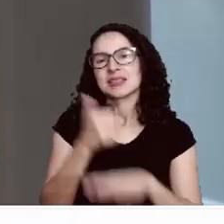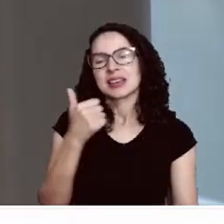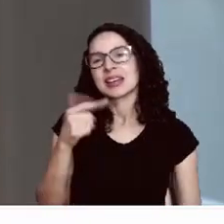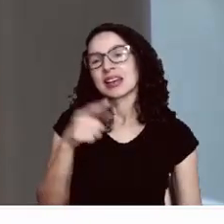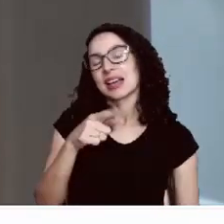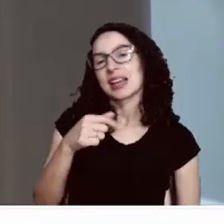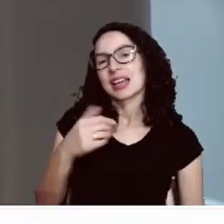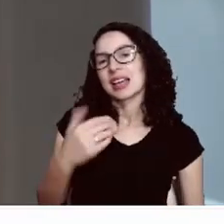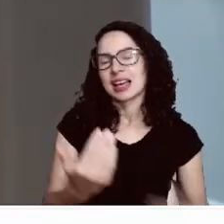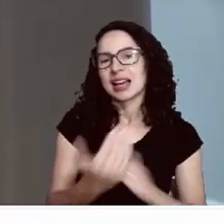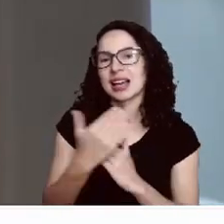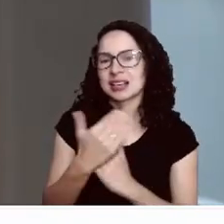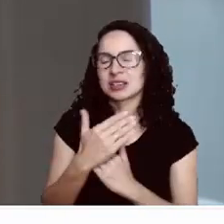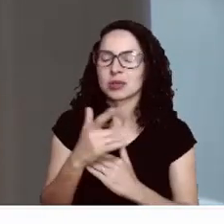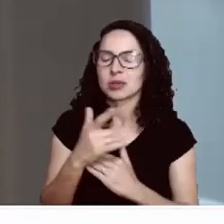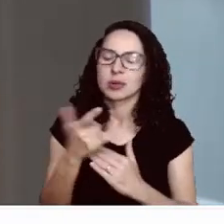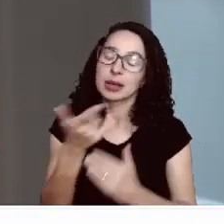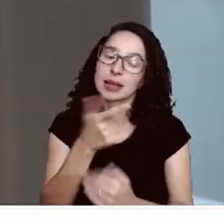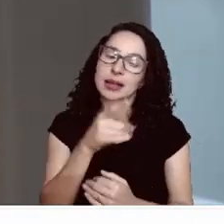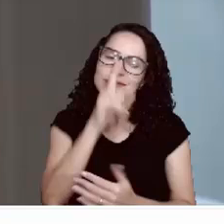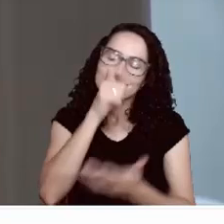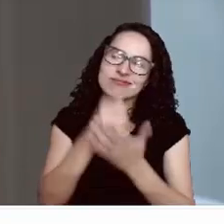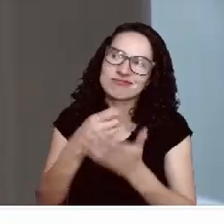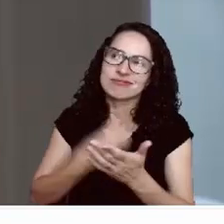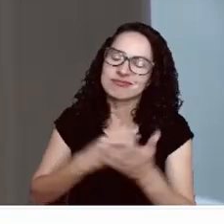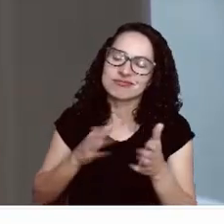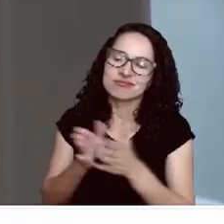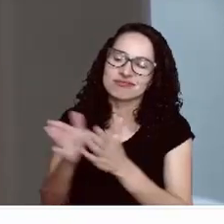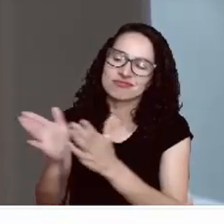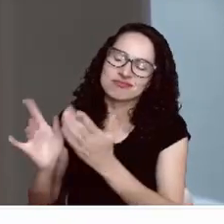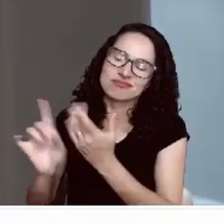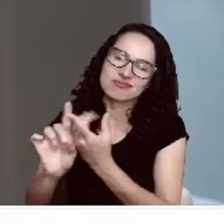alguns caminhos, até onde nós perdeu amigos também,